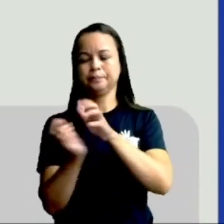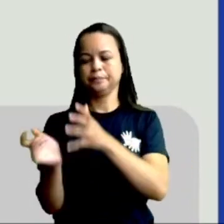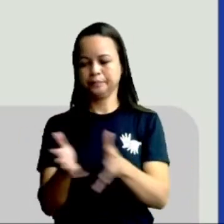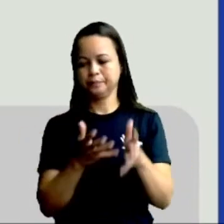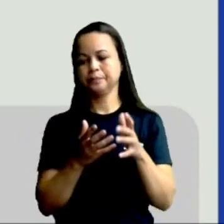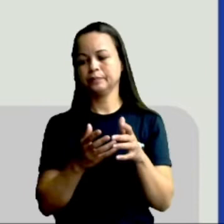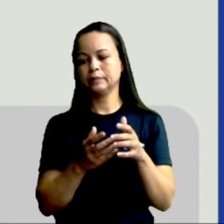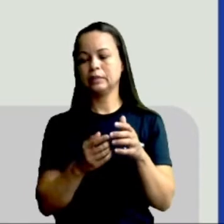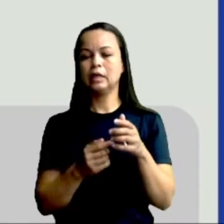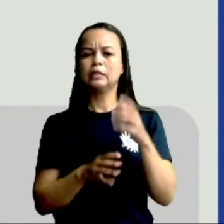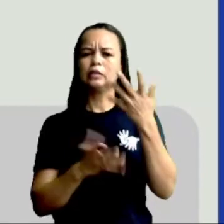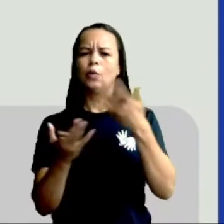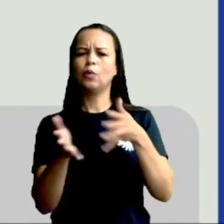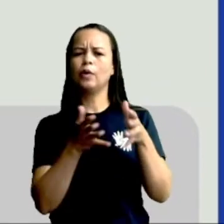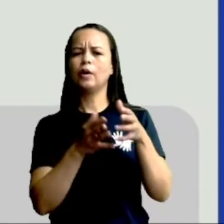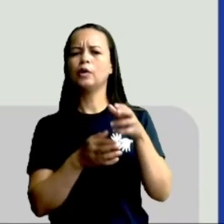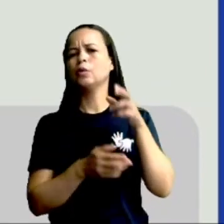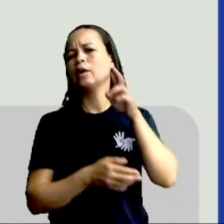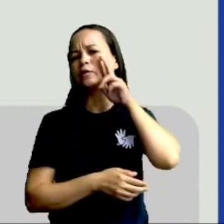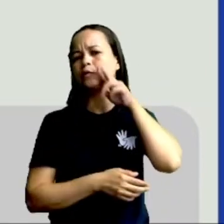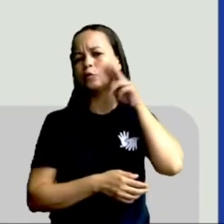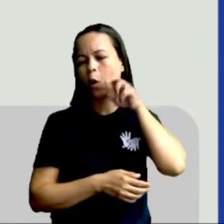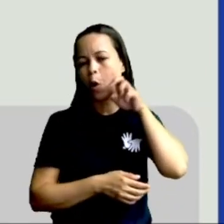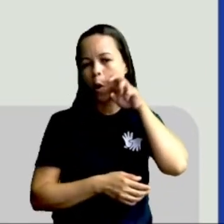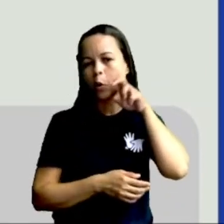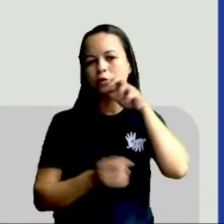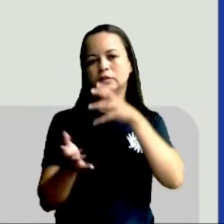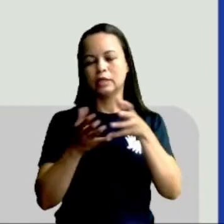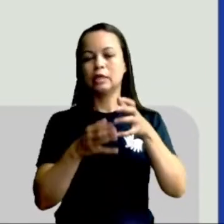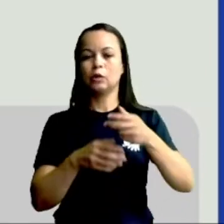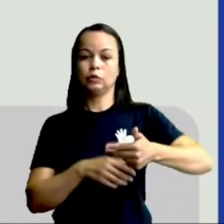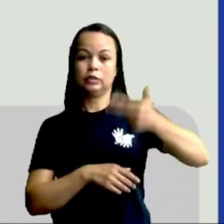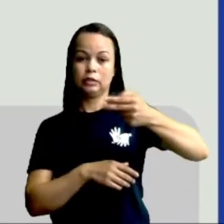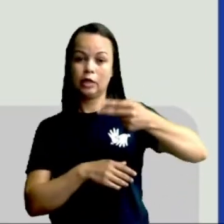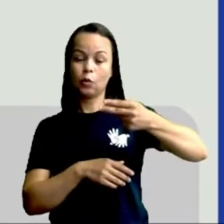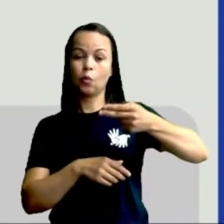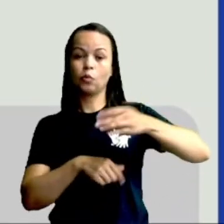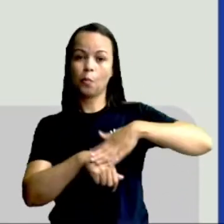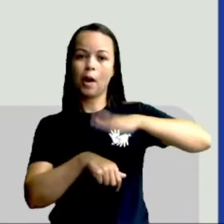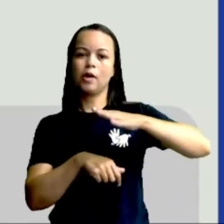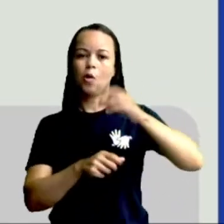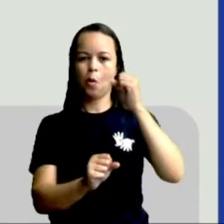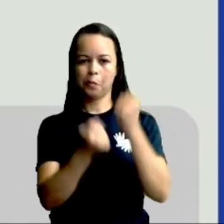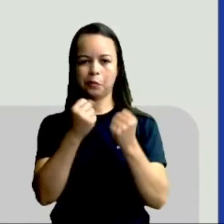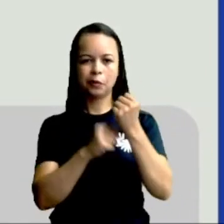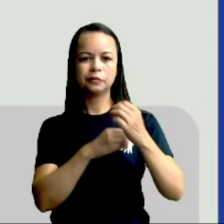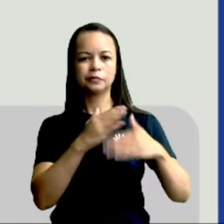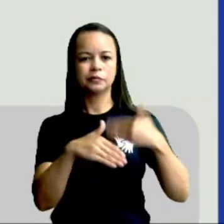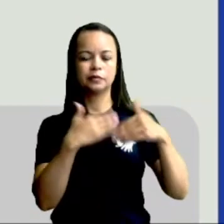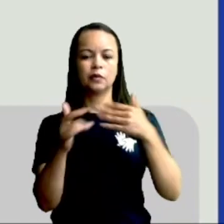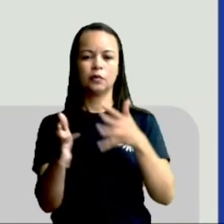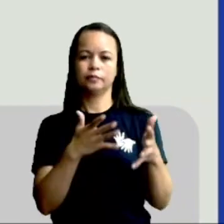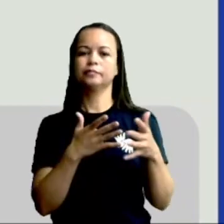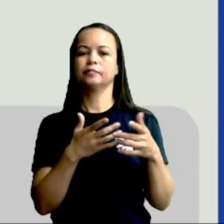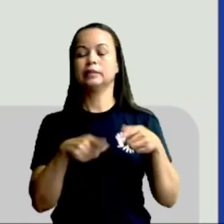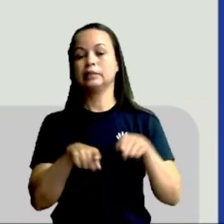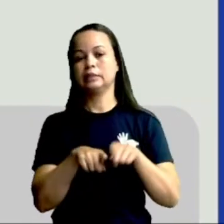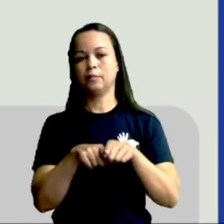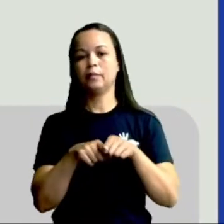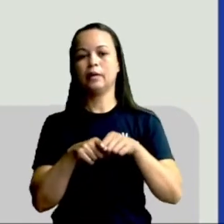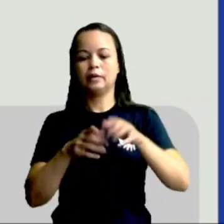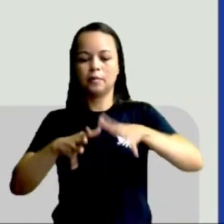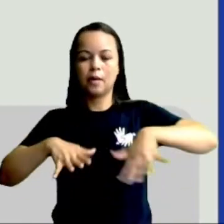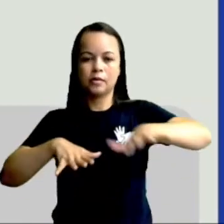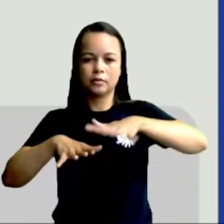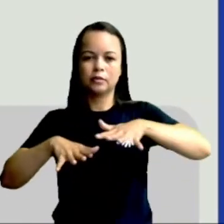do Norte, que em 97 era o segundo maior produtor, a Bahia, Sergipe e principalmente bacias que estão no